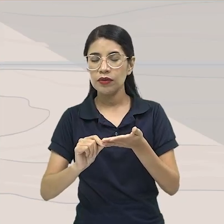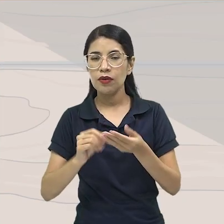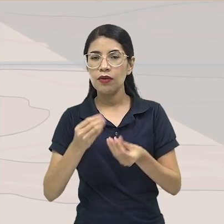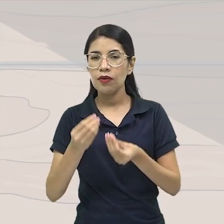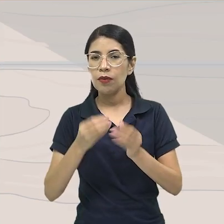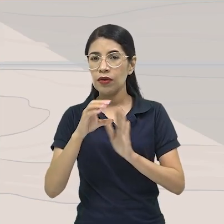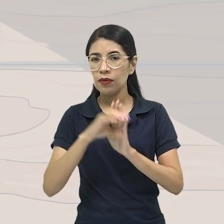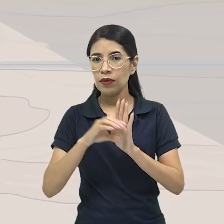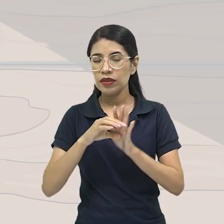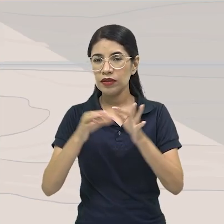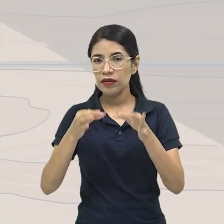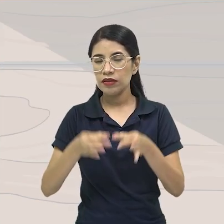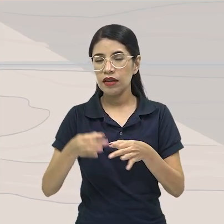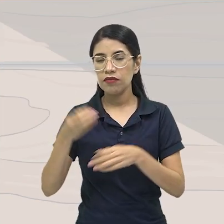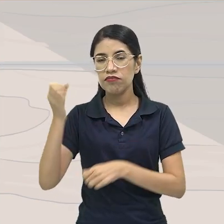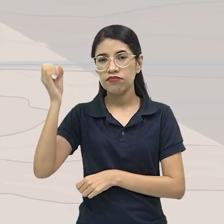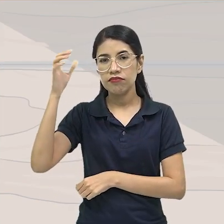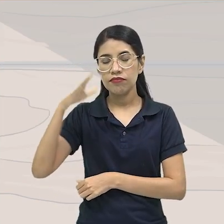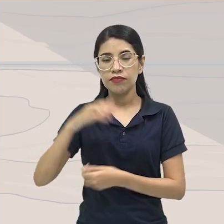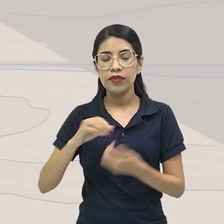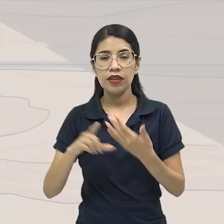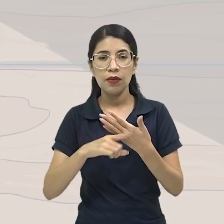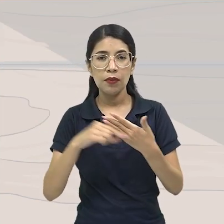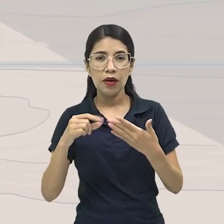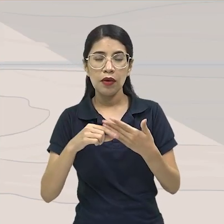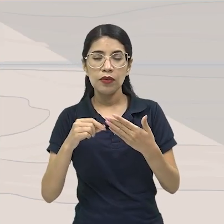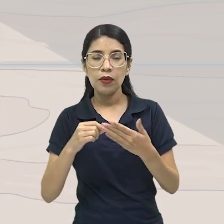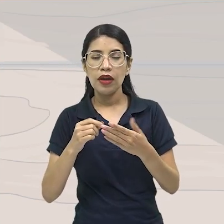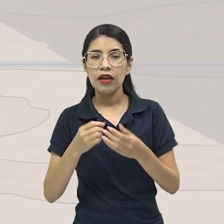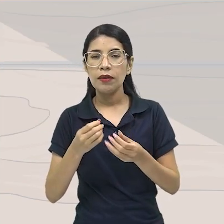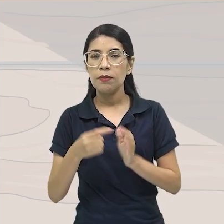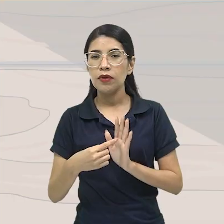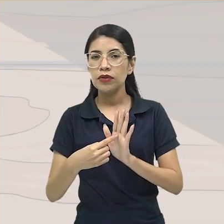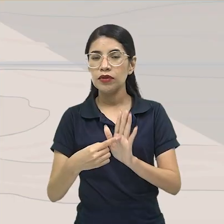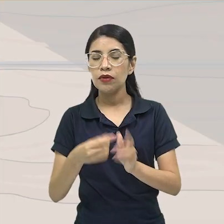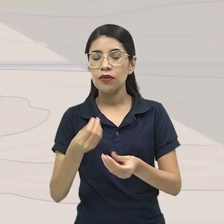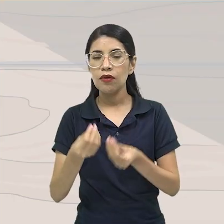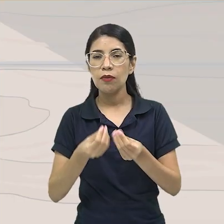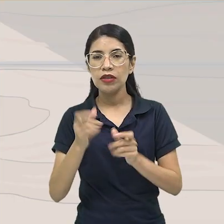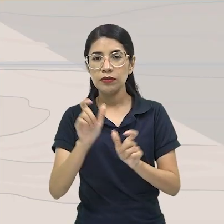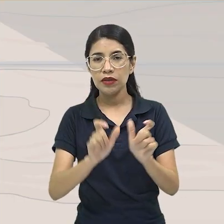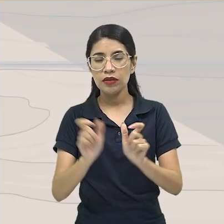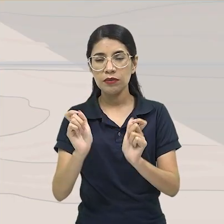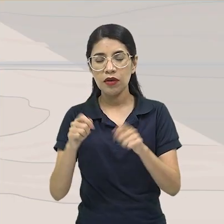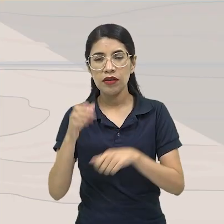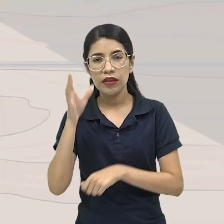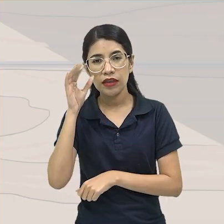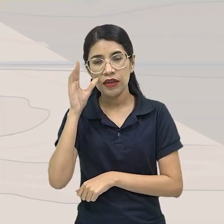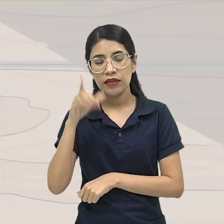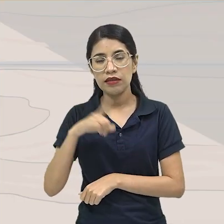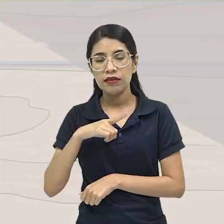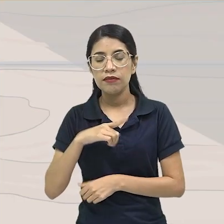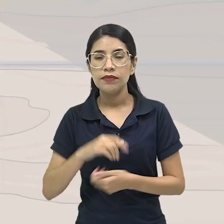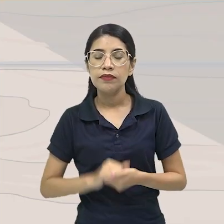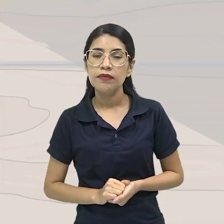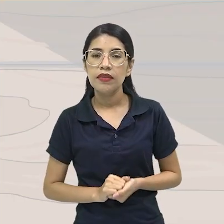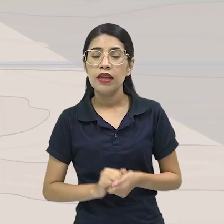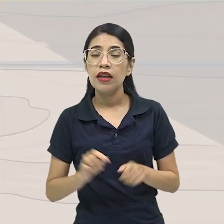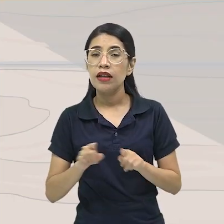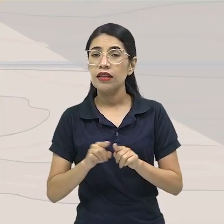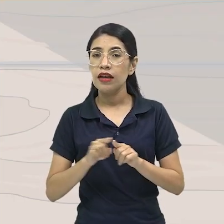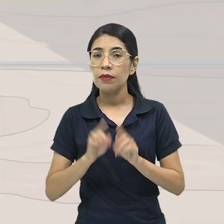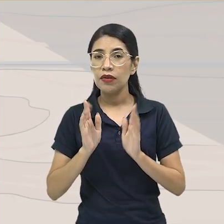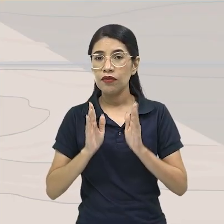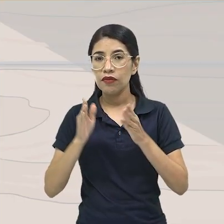da luz. O autor encontra, assim, uma forma de despertar o interesse do leitor, ao mesmo tempo que dirige